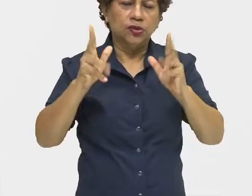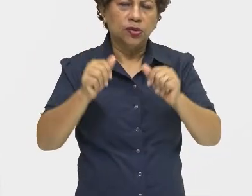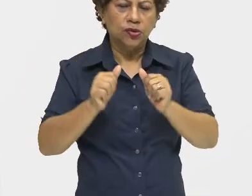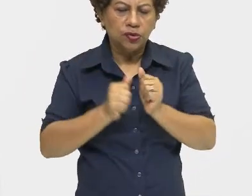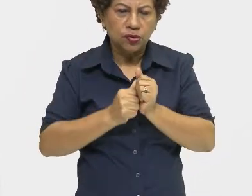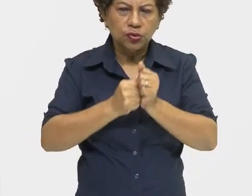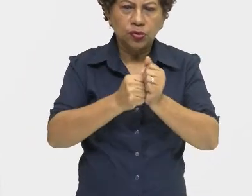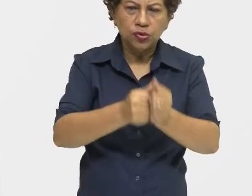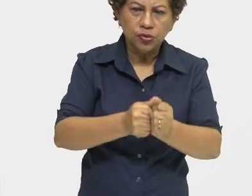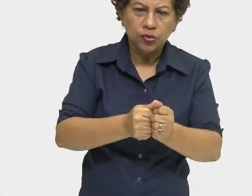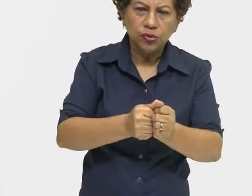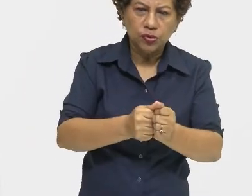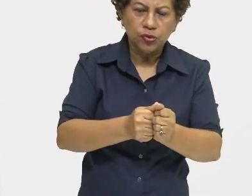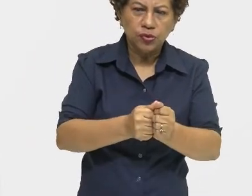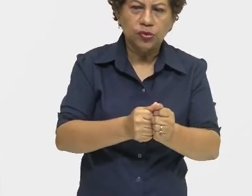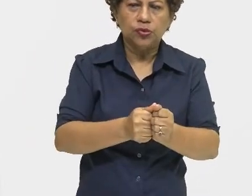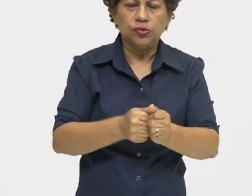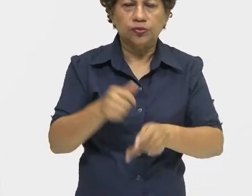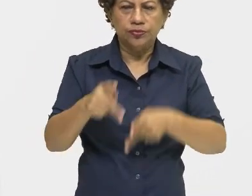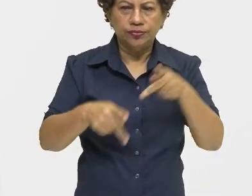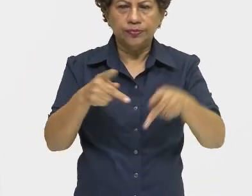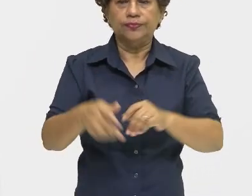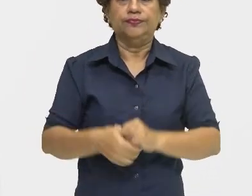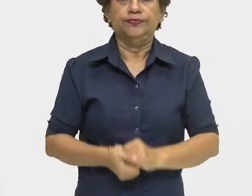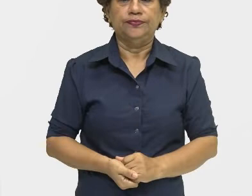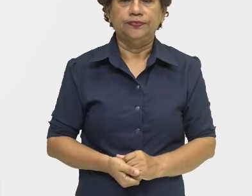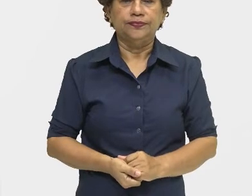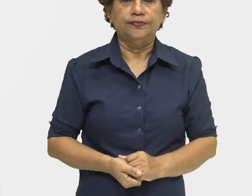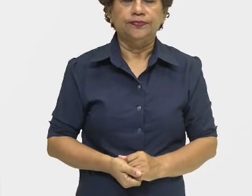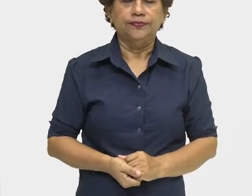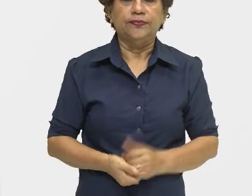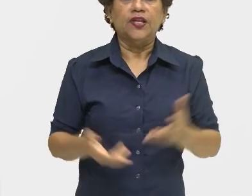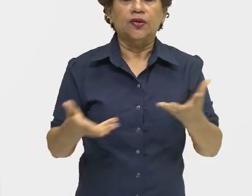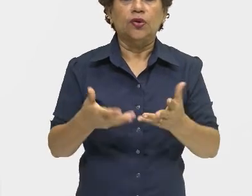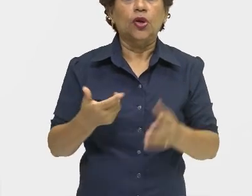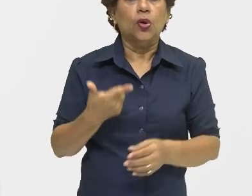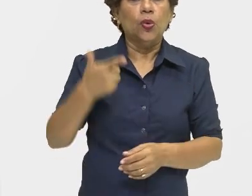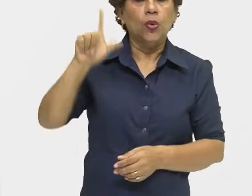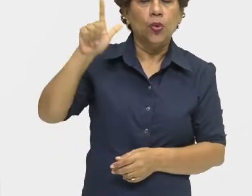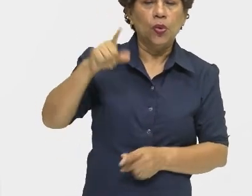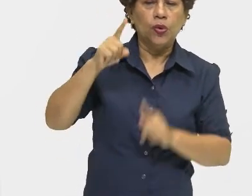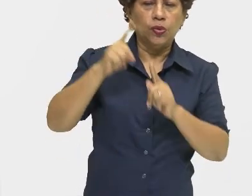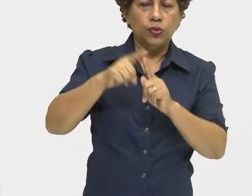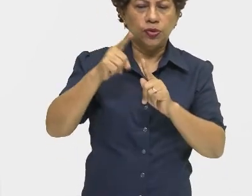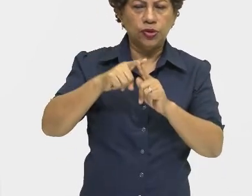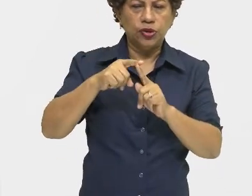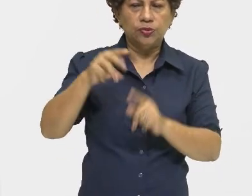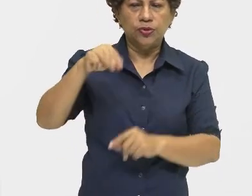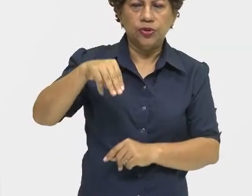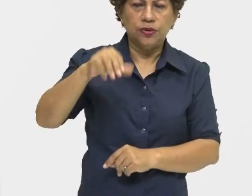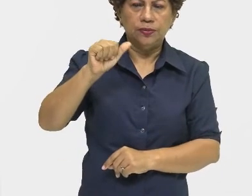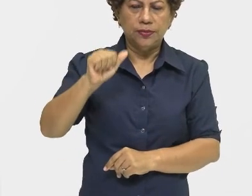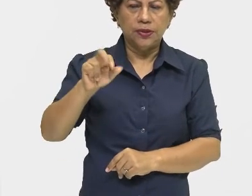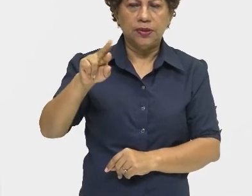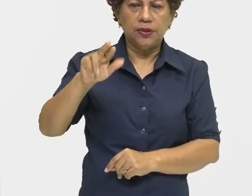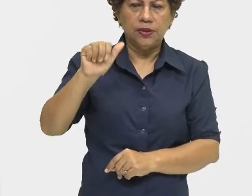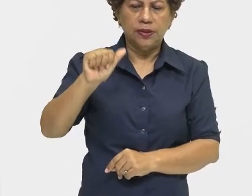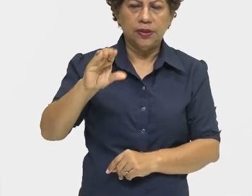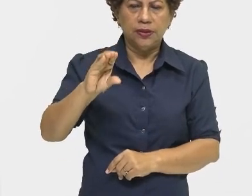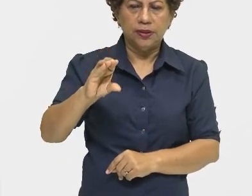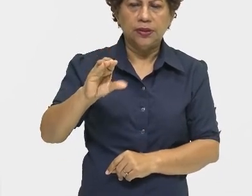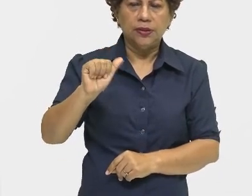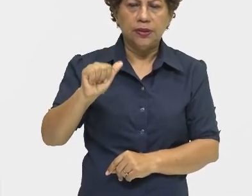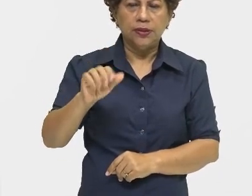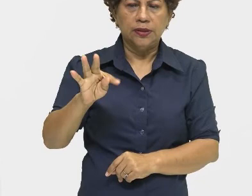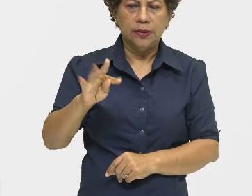maracatu nação ou maracatu de baque virado. Agora a gente vai ver o outro tipo de maracatu, que é o maracatu rural, também